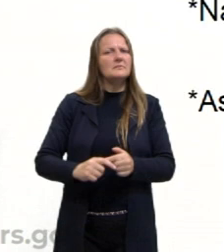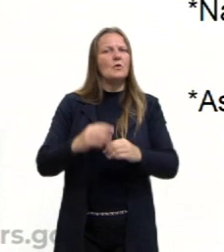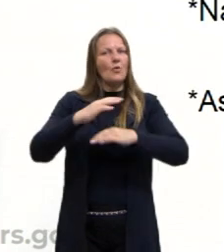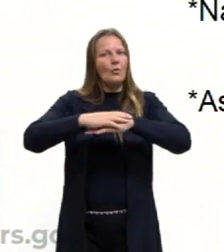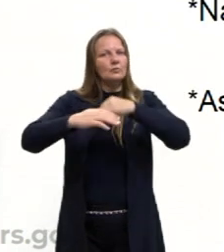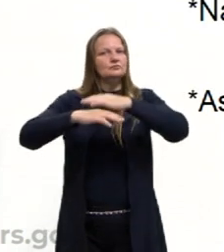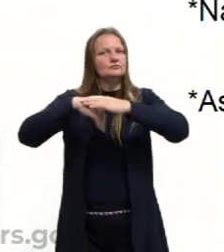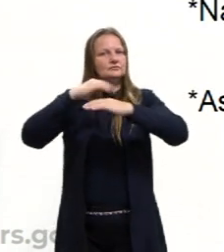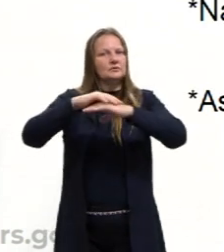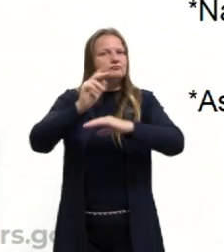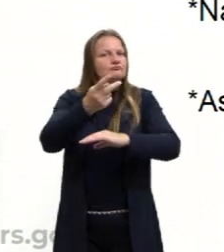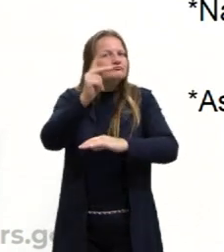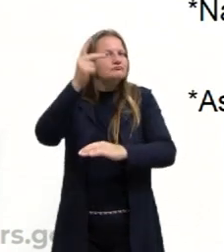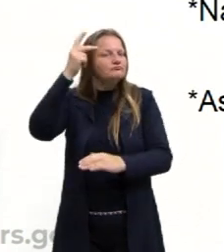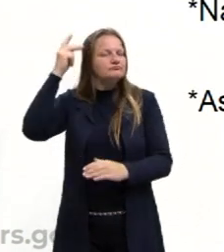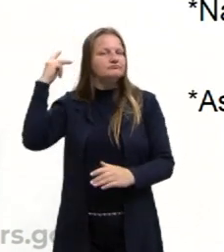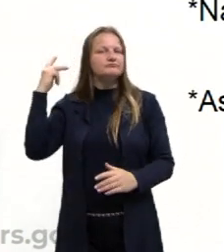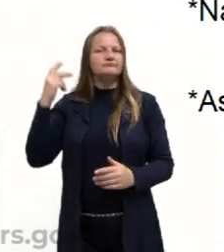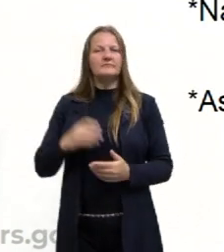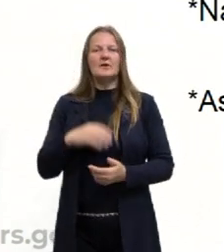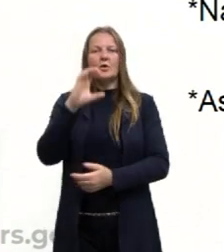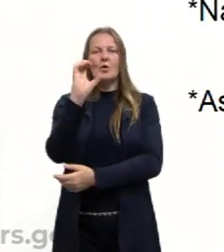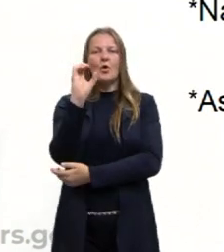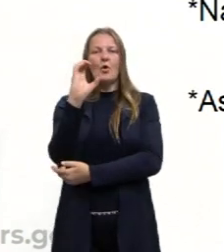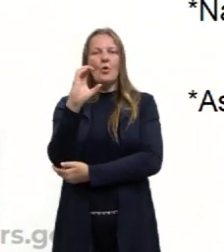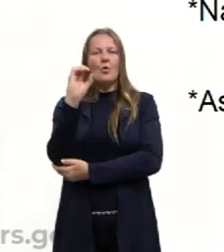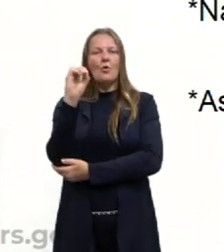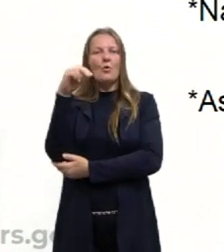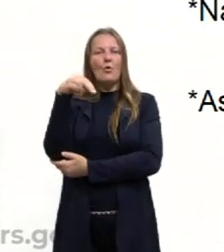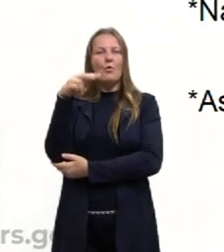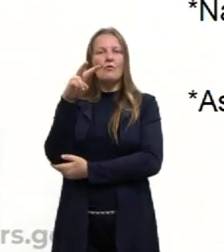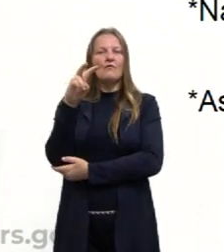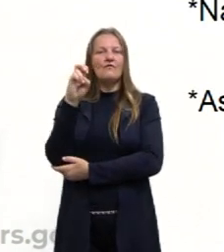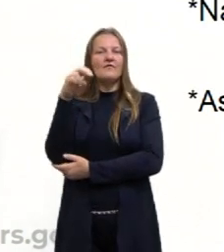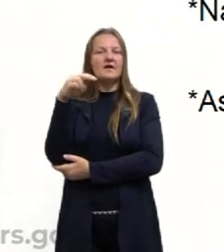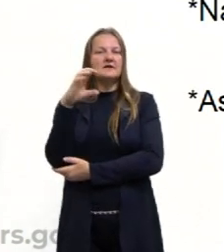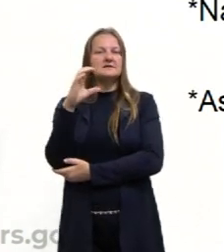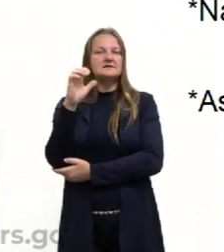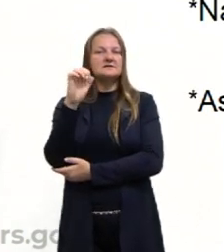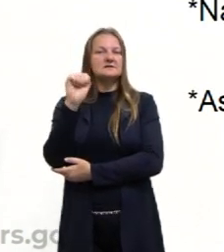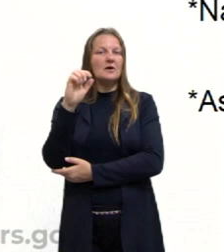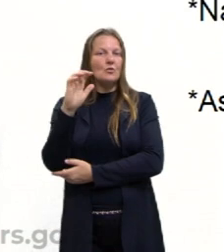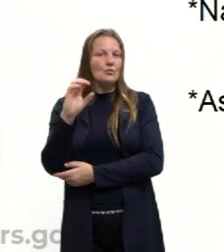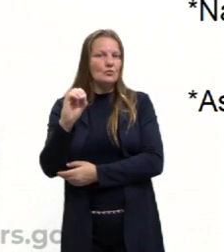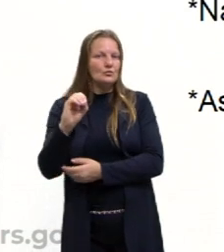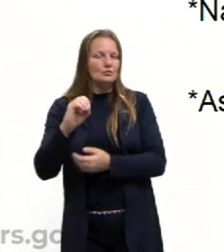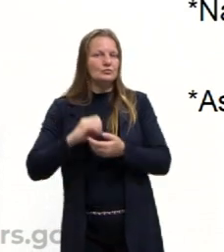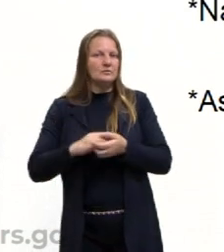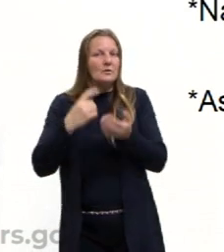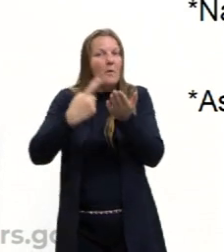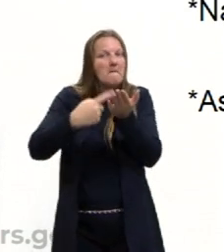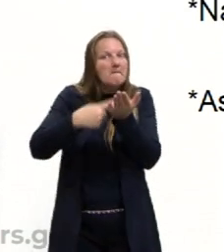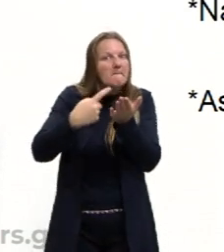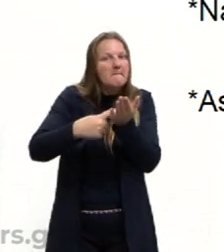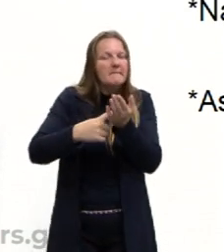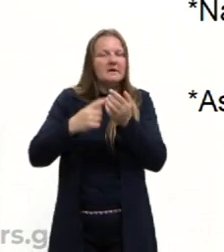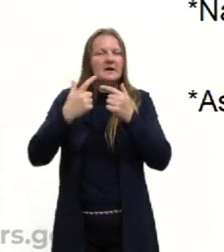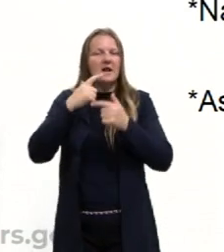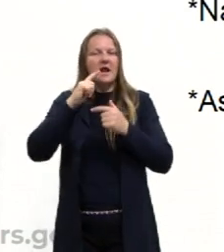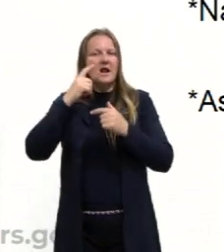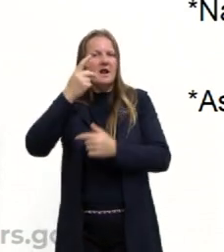as línguas são nós vamos estamos todo momento construindo linguagens formas e linguagens forma de expressões